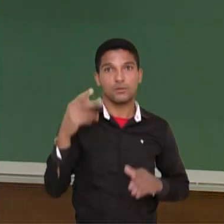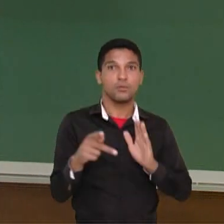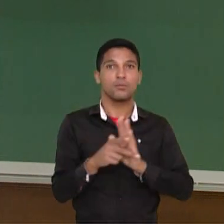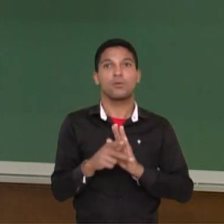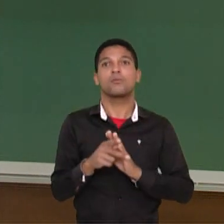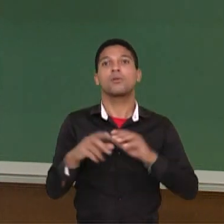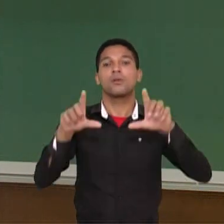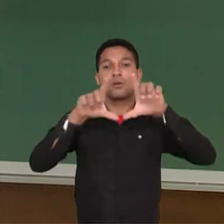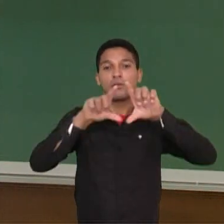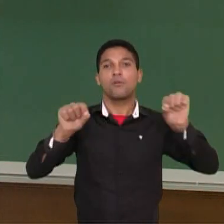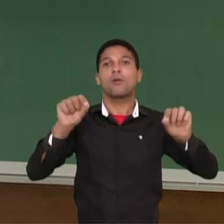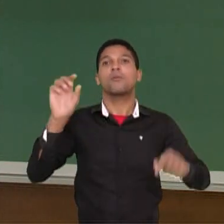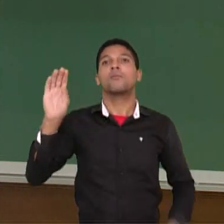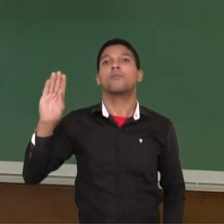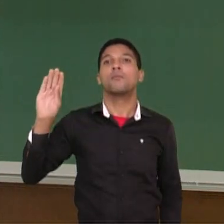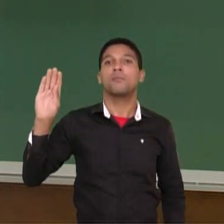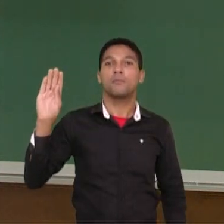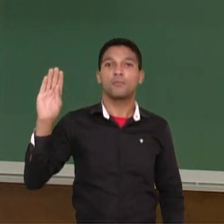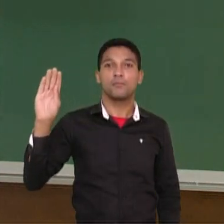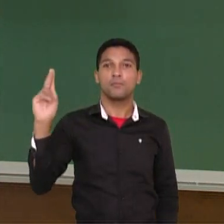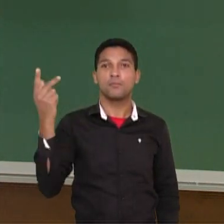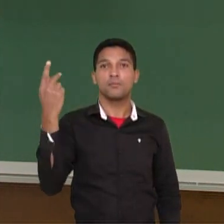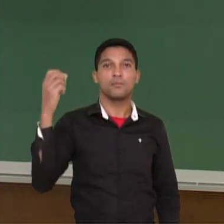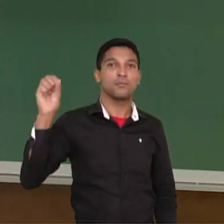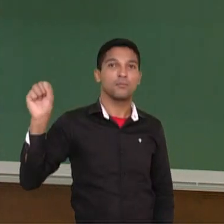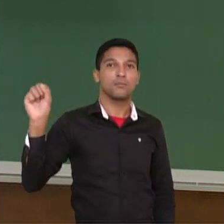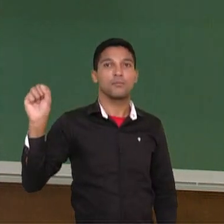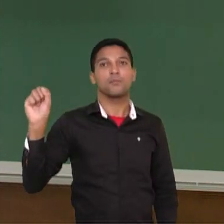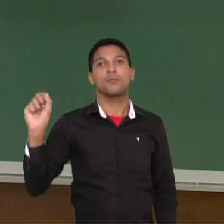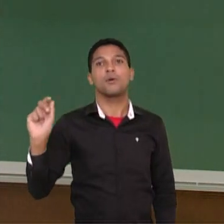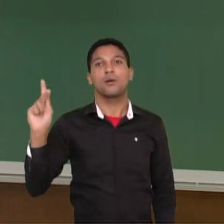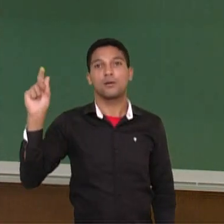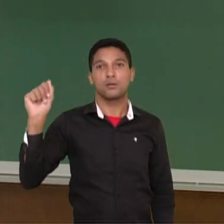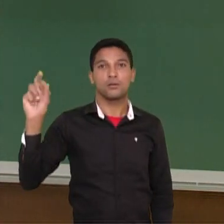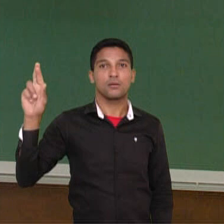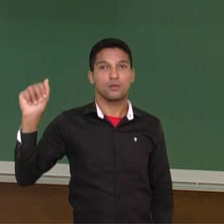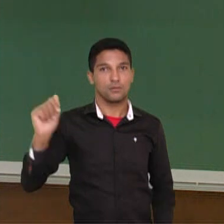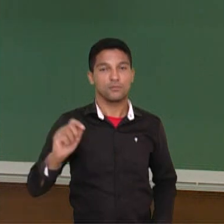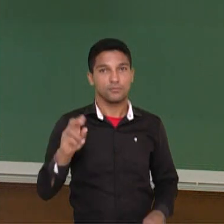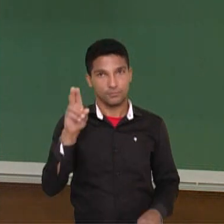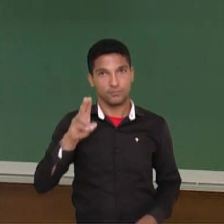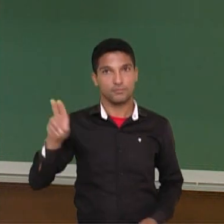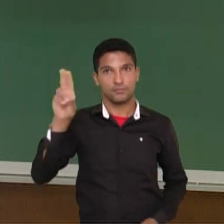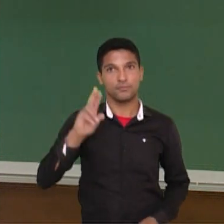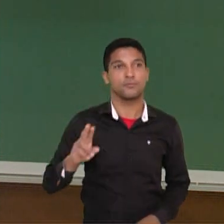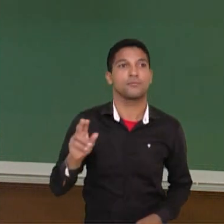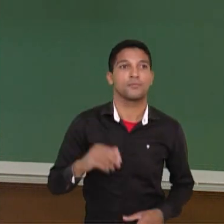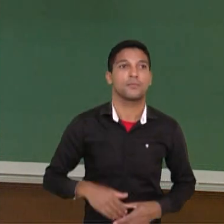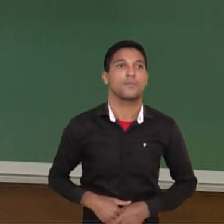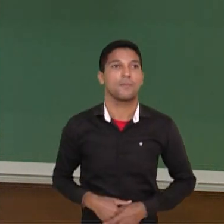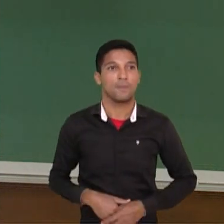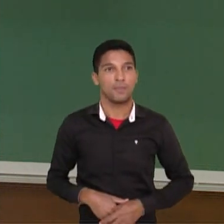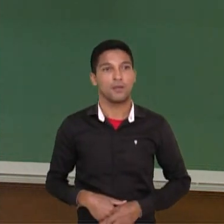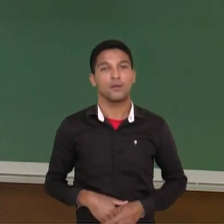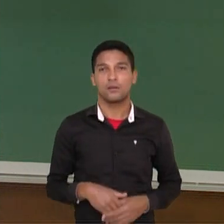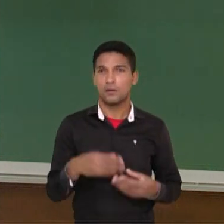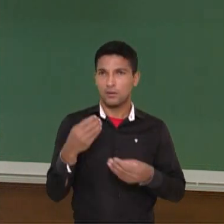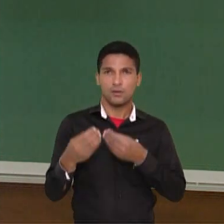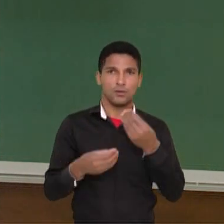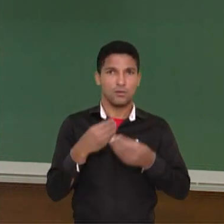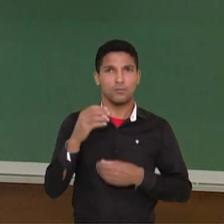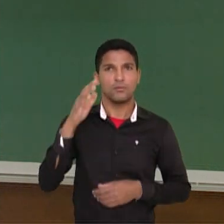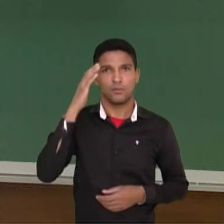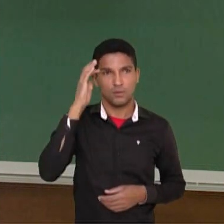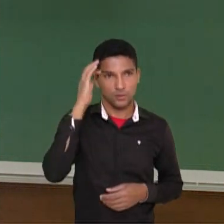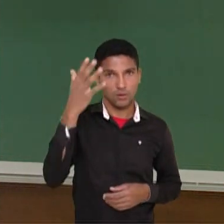você não assistiu essa aula, assista, porque eu mesmo dei essa aula e disse... ou melhor, mostrei como que se calcula as raízes de uma